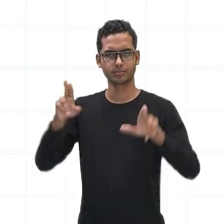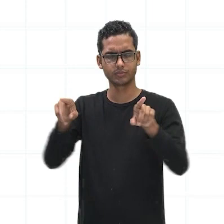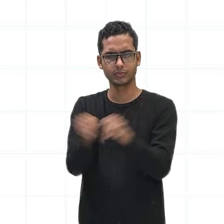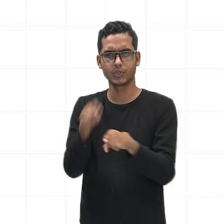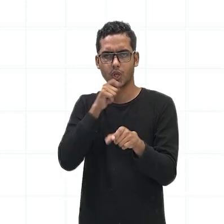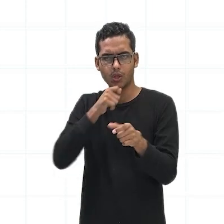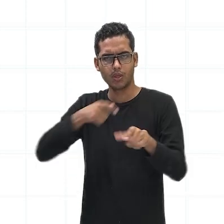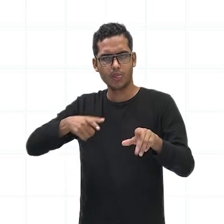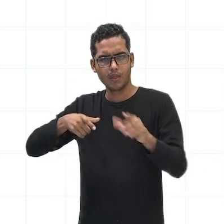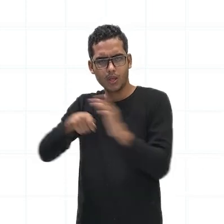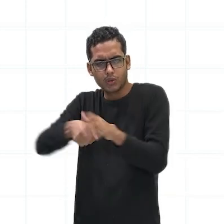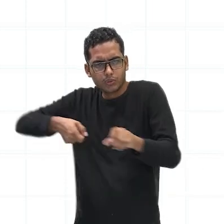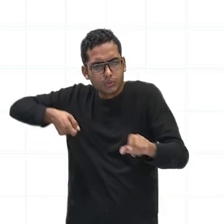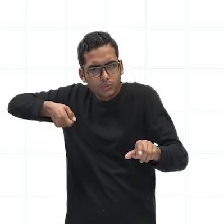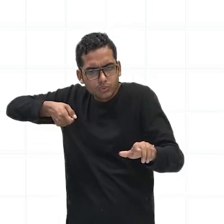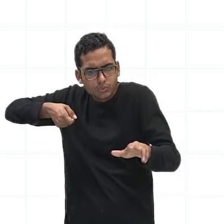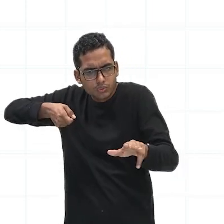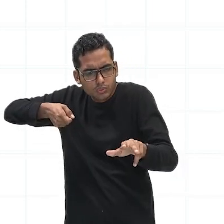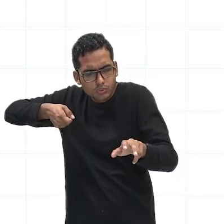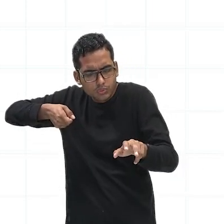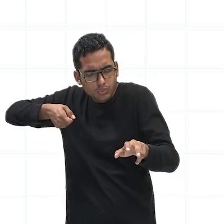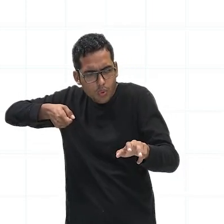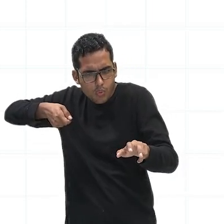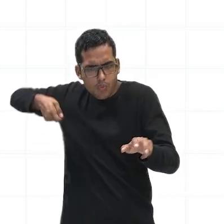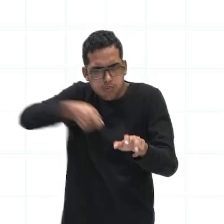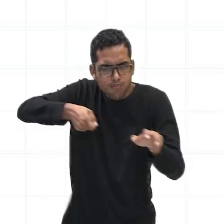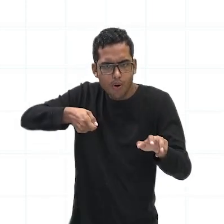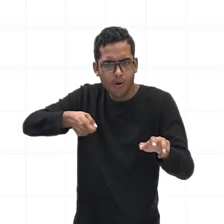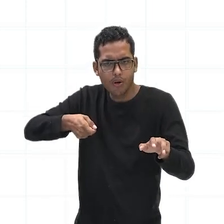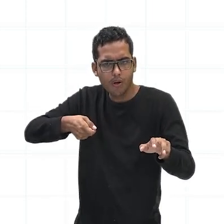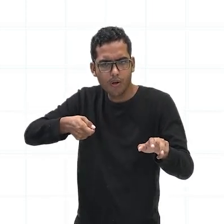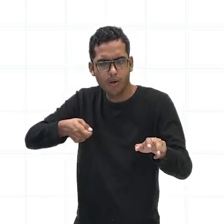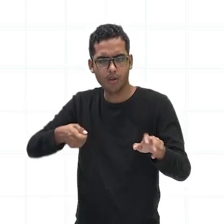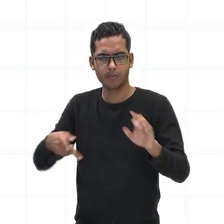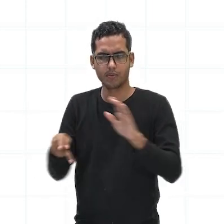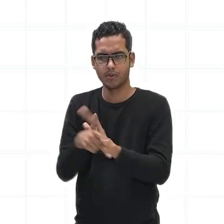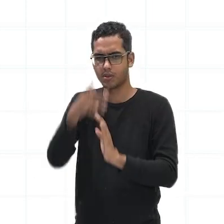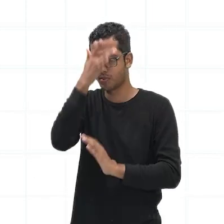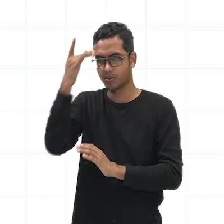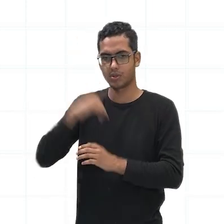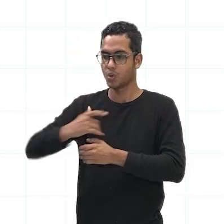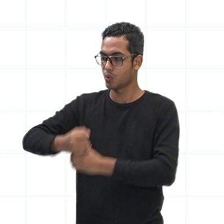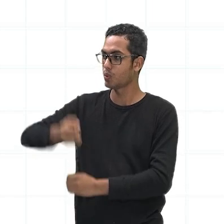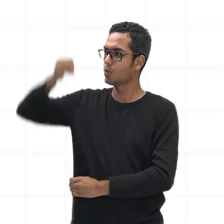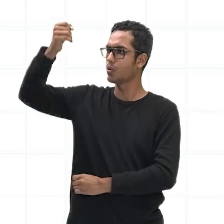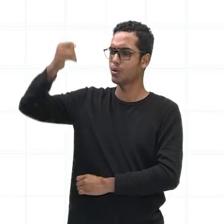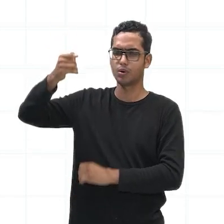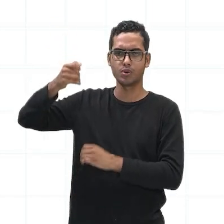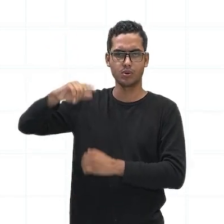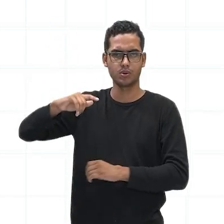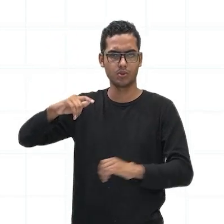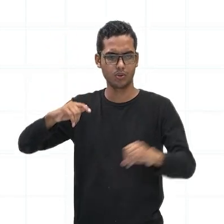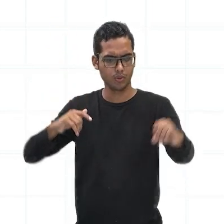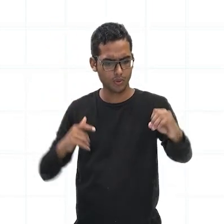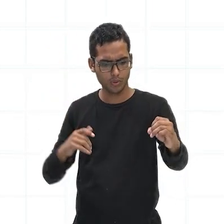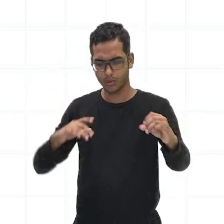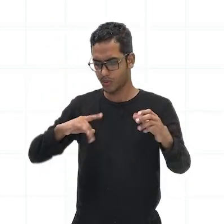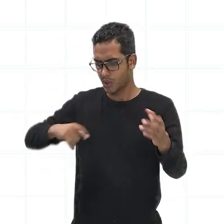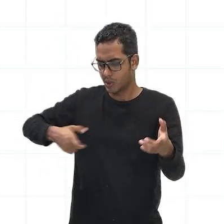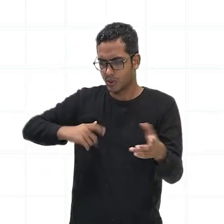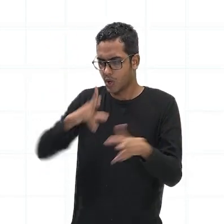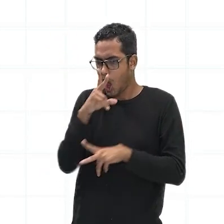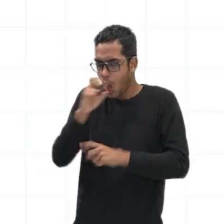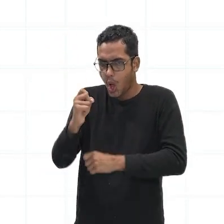bilhar. Você observa que a pessoa, quando vai jogar ali a sinuca, ela está com um taco, né? E ela vai gerar ali uma energia que vai gerar o quê? Vai gerar